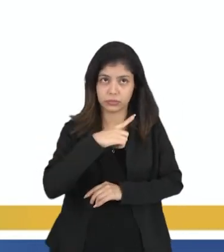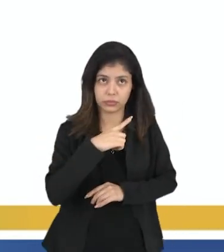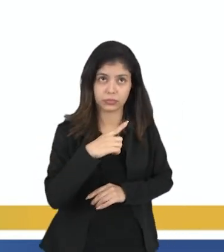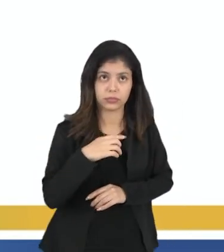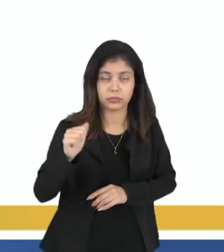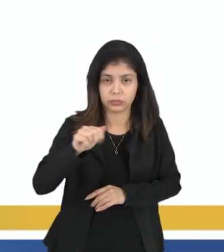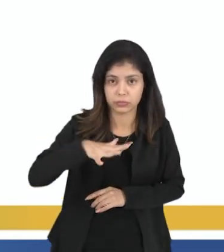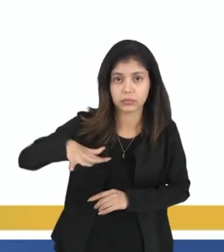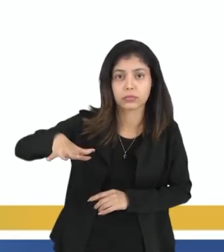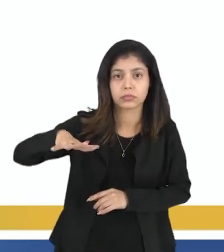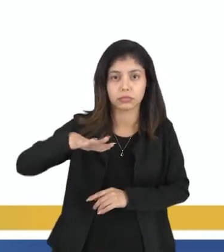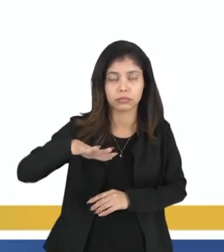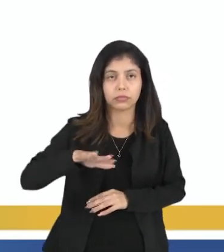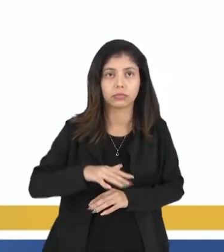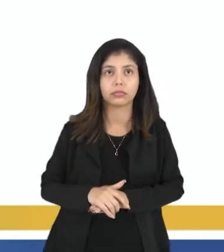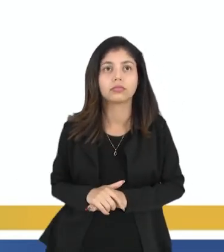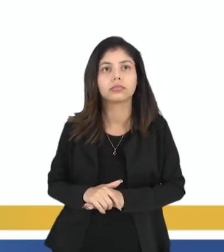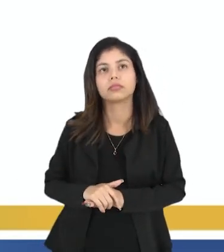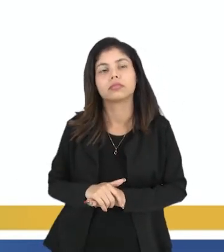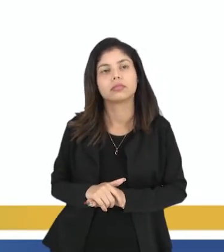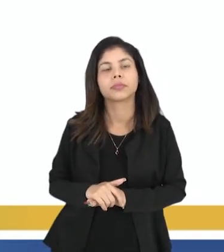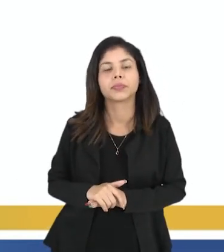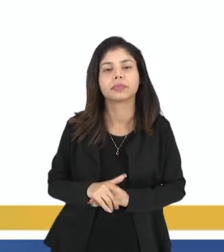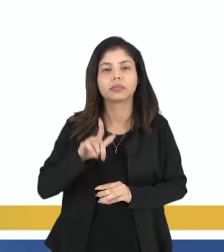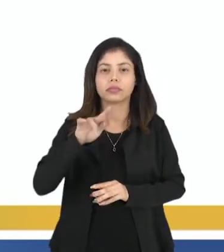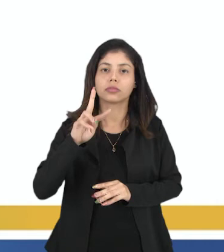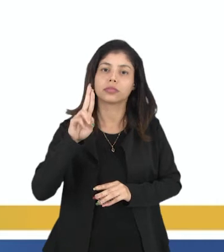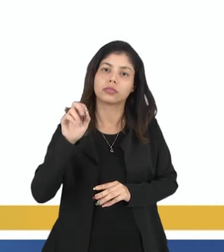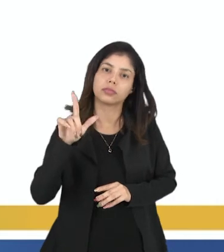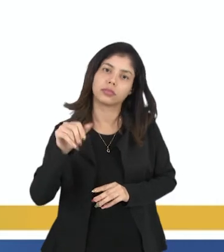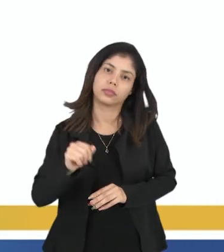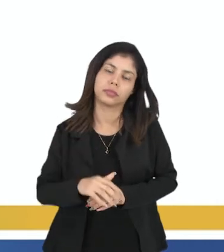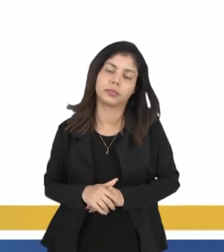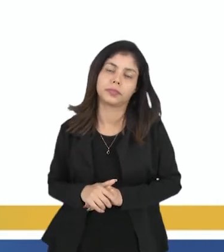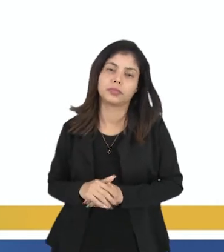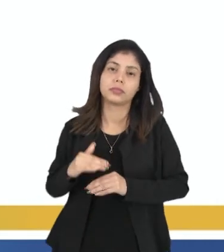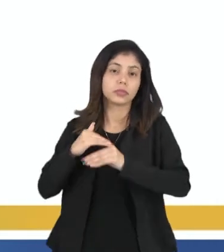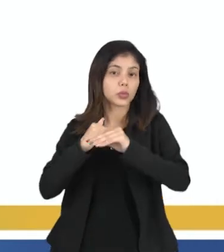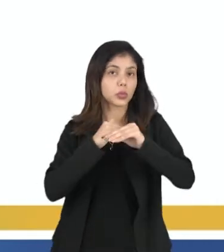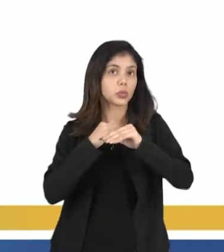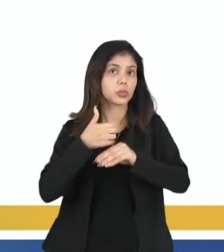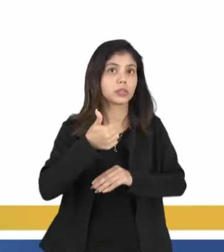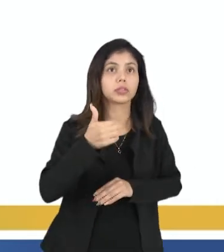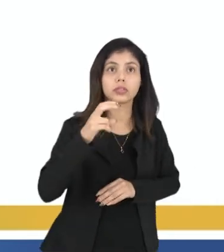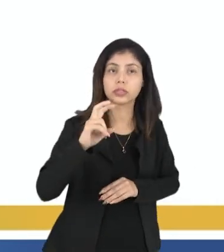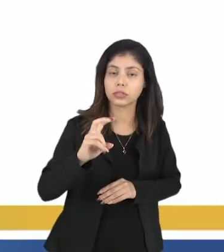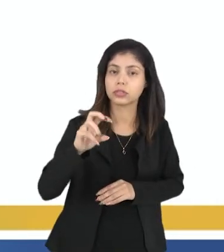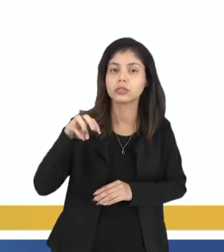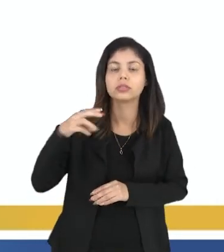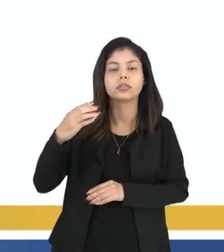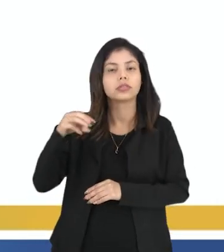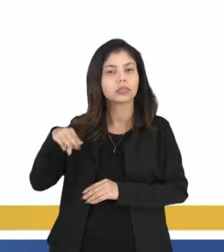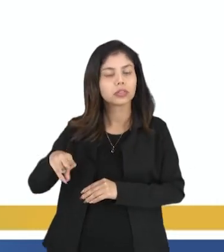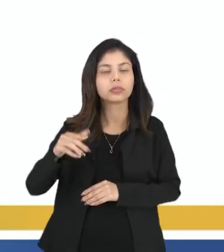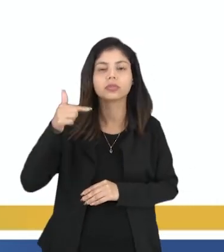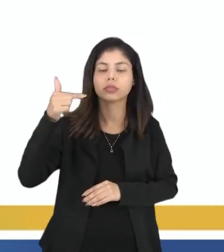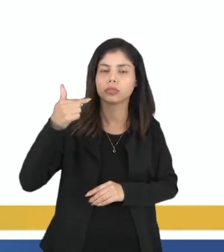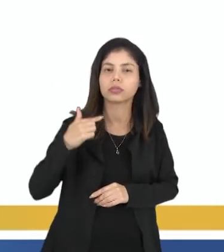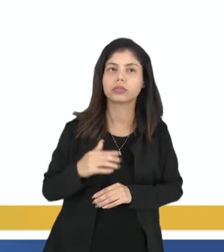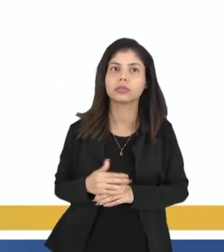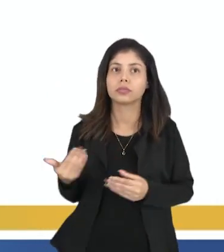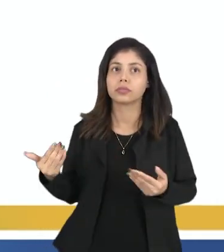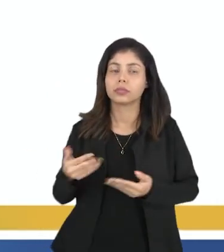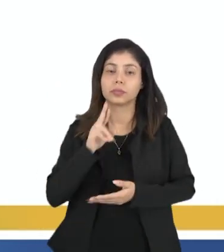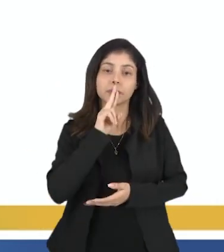tem a área da e da lateral igual a 15 centímetros quadrados e